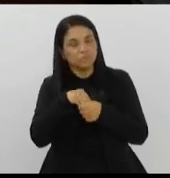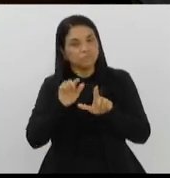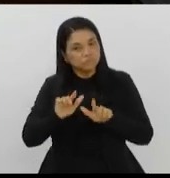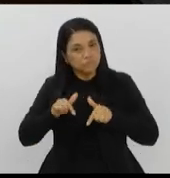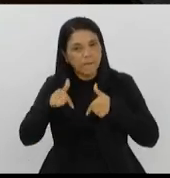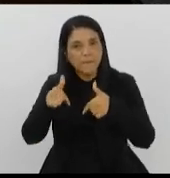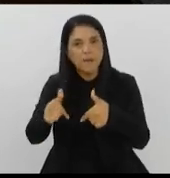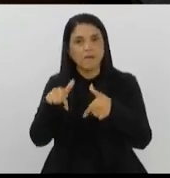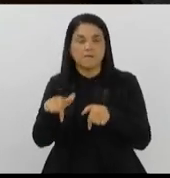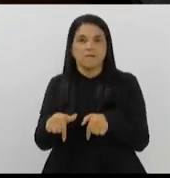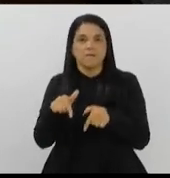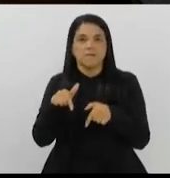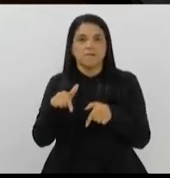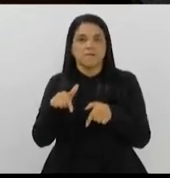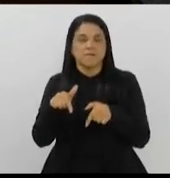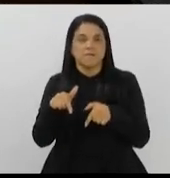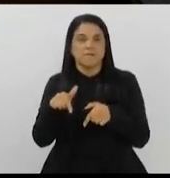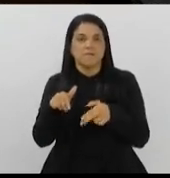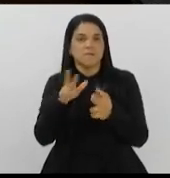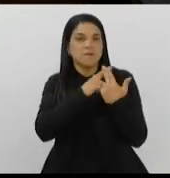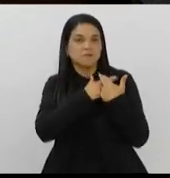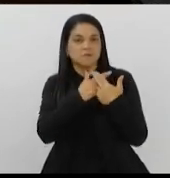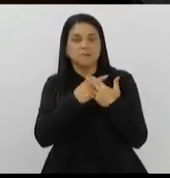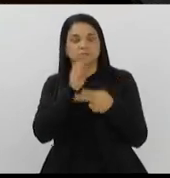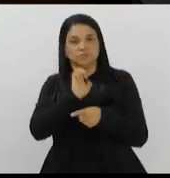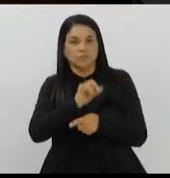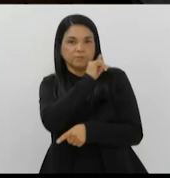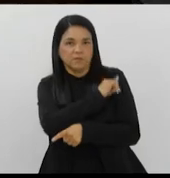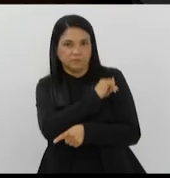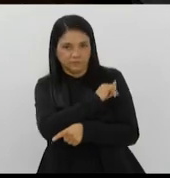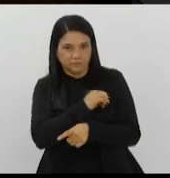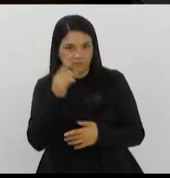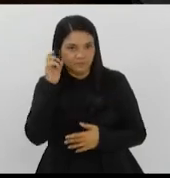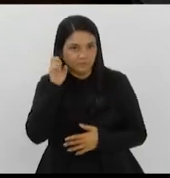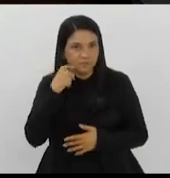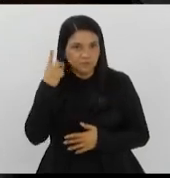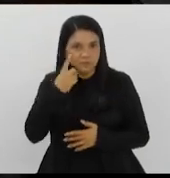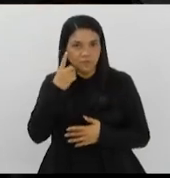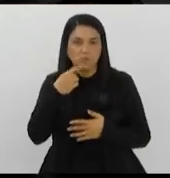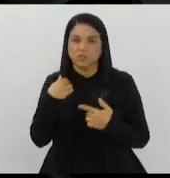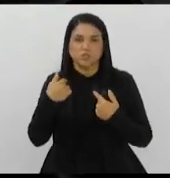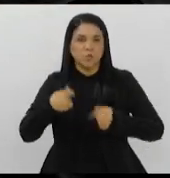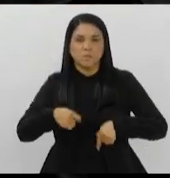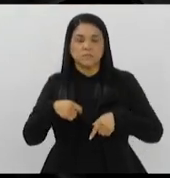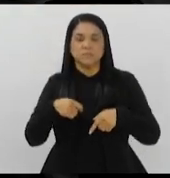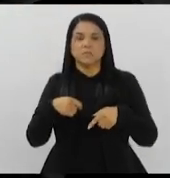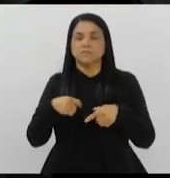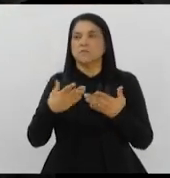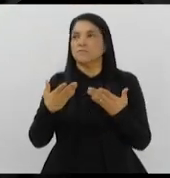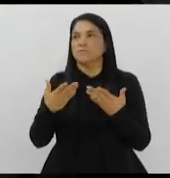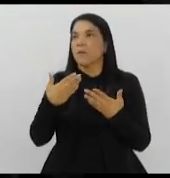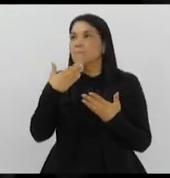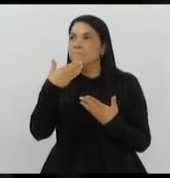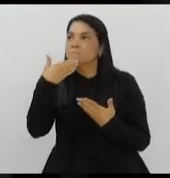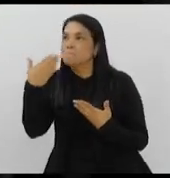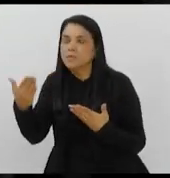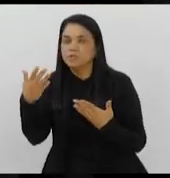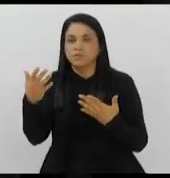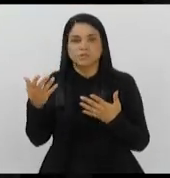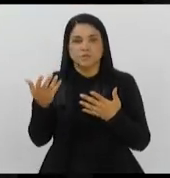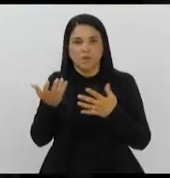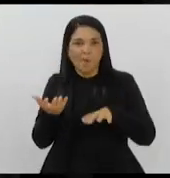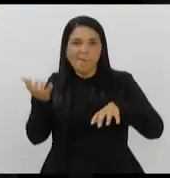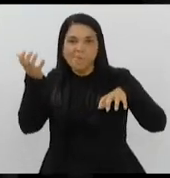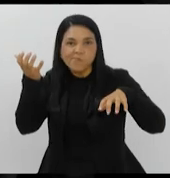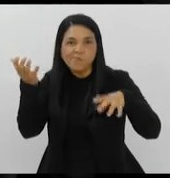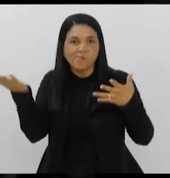da expressão, se render ao parlamento nacional, a gente não precisa se render, com todo o respeito à